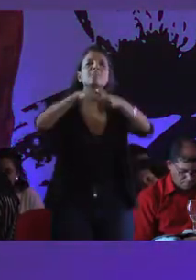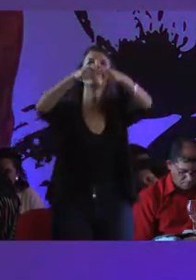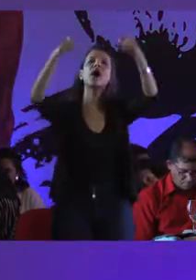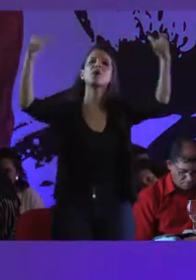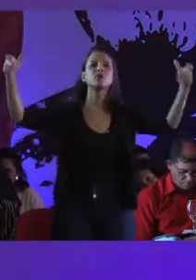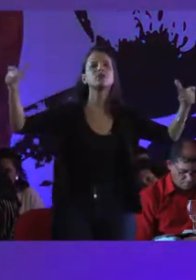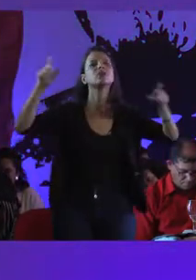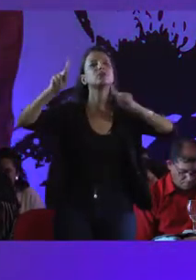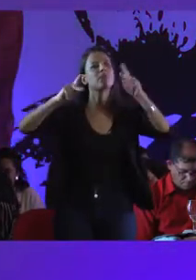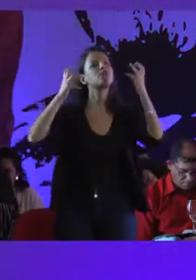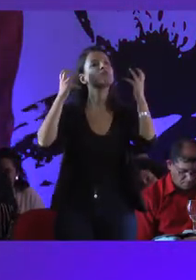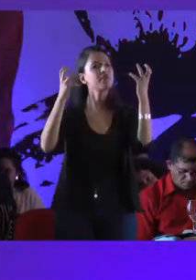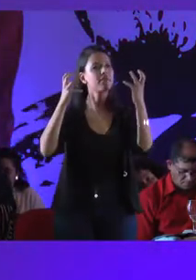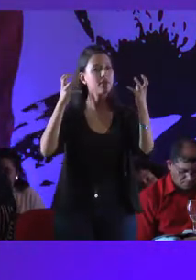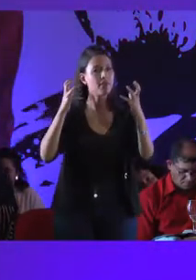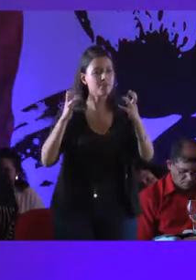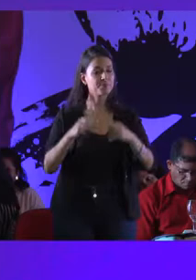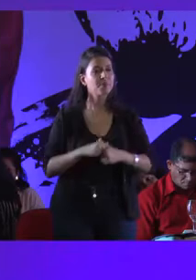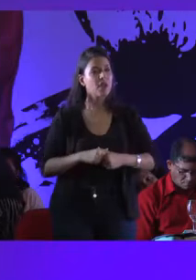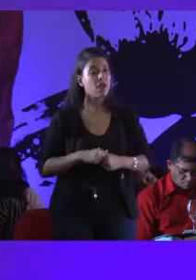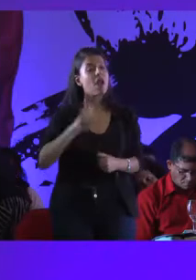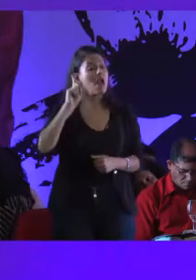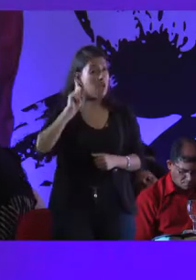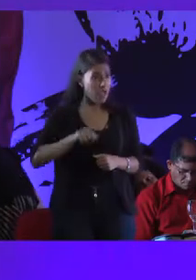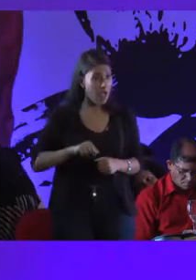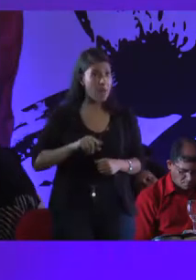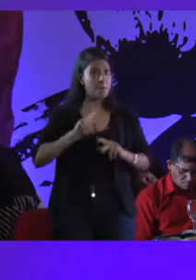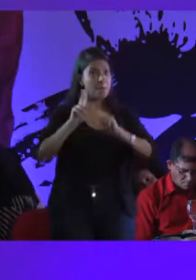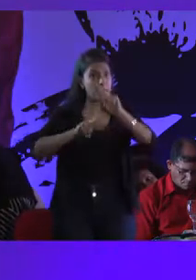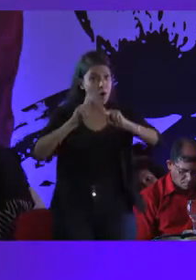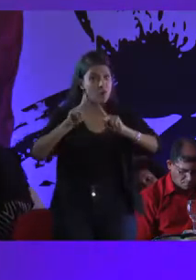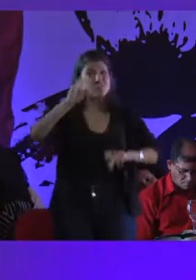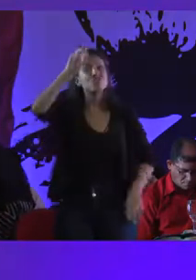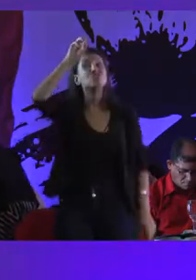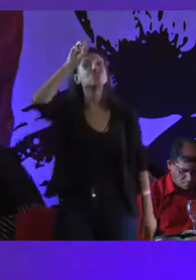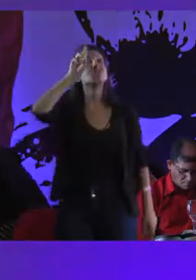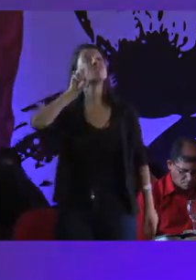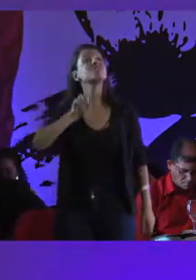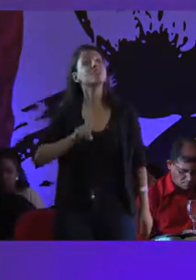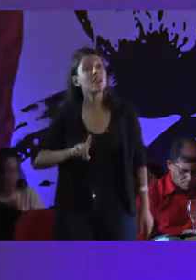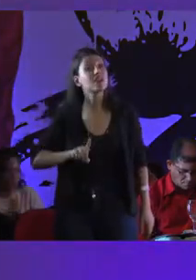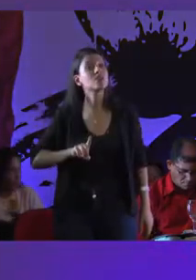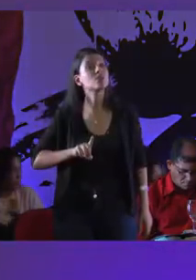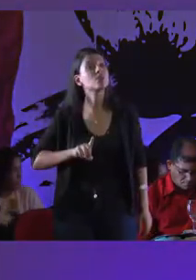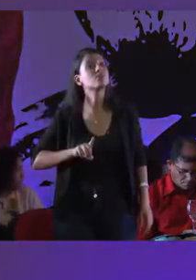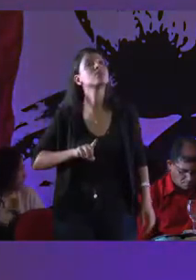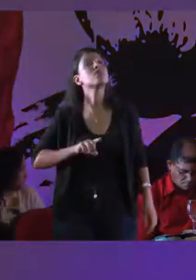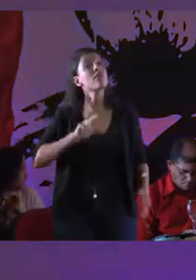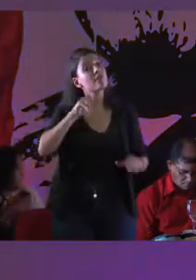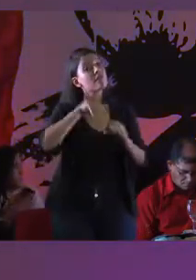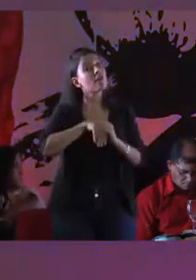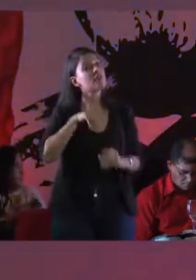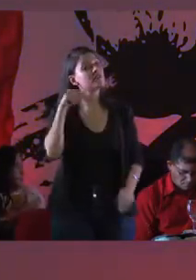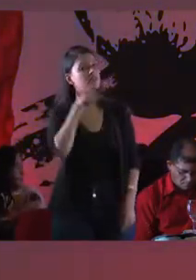essa candidatura representa. É o direito do povo que quer votar. Por